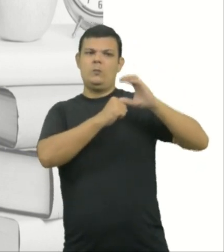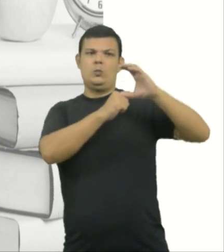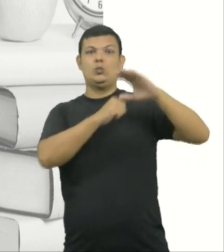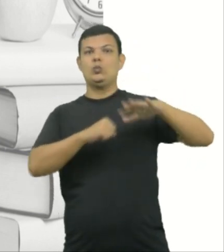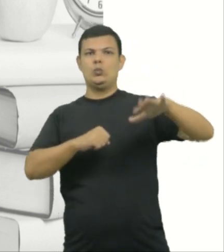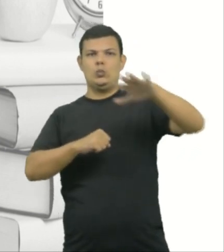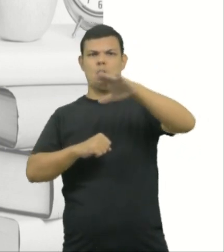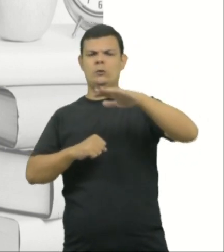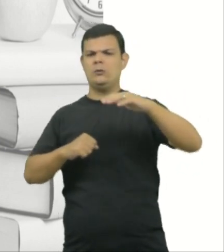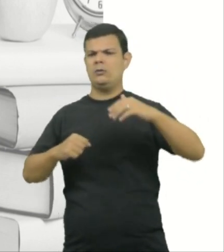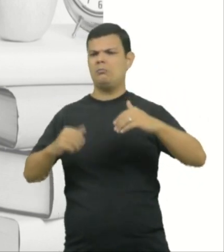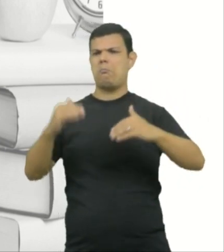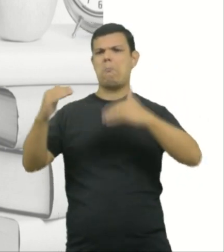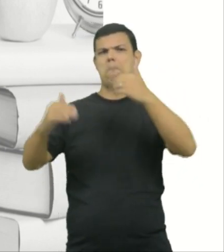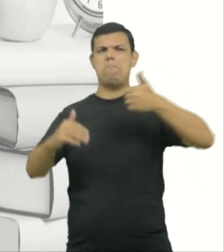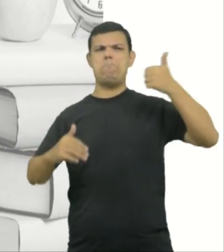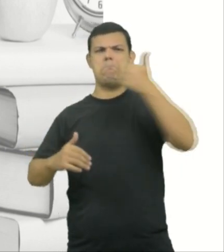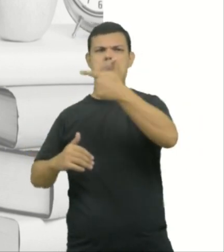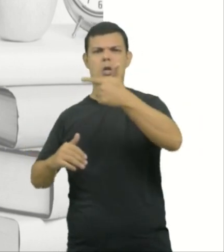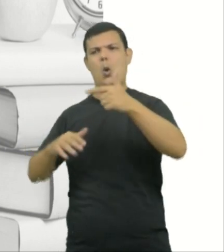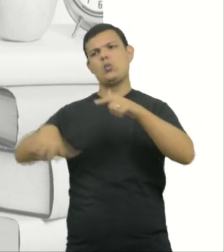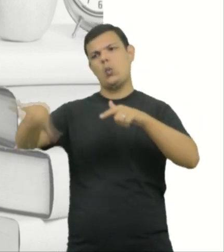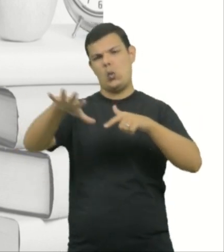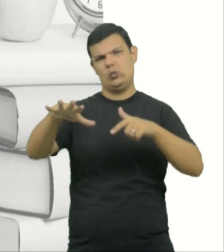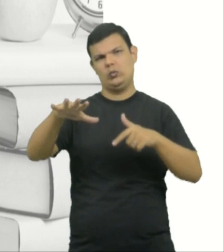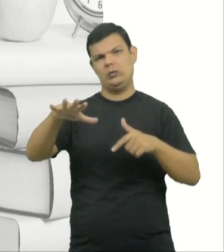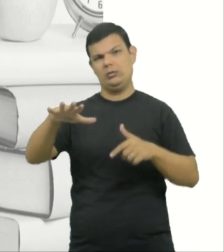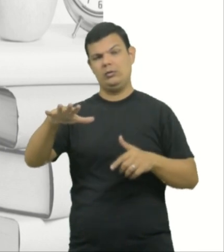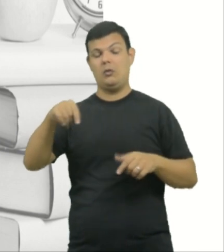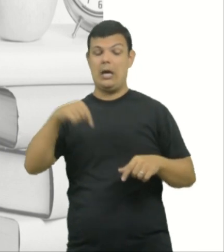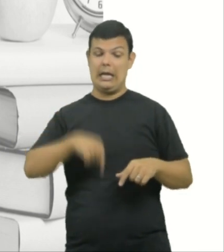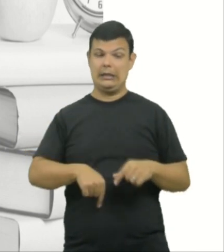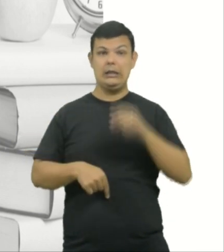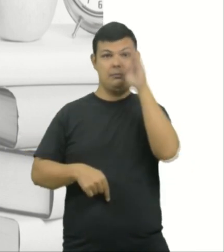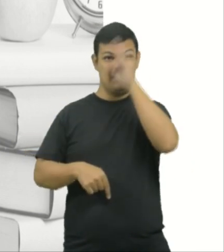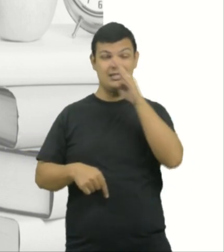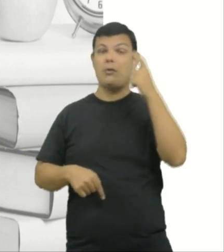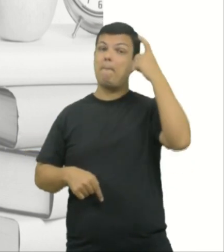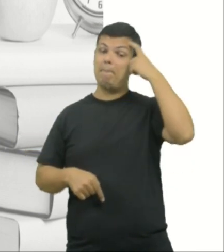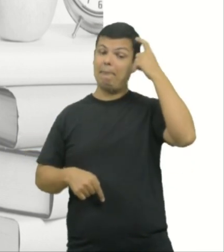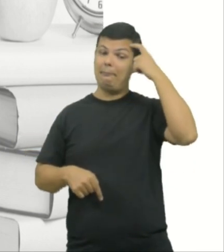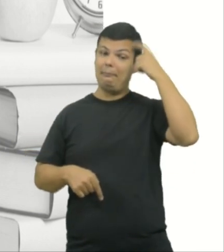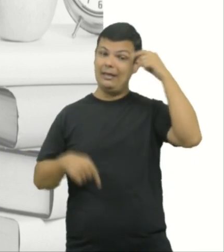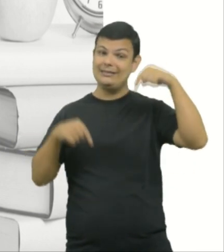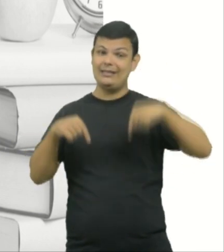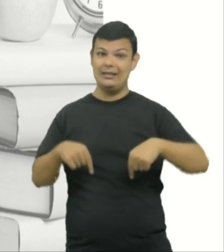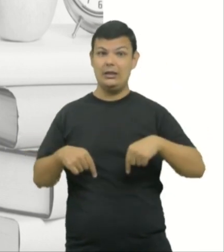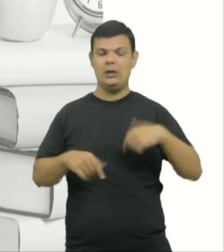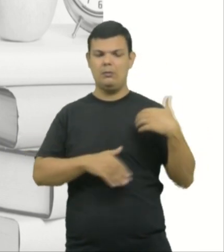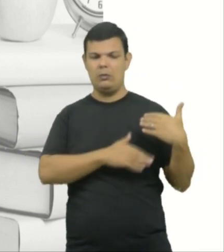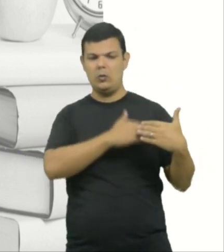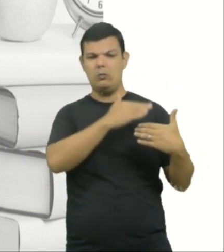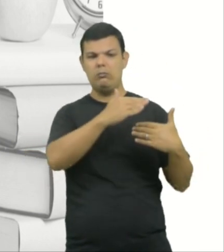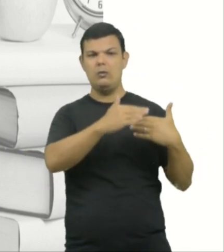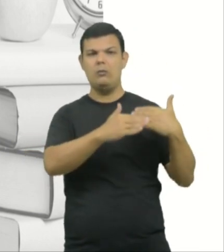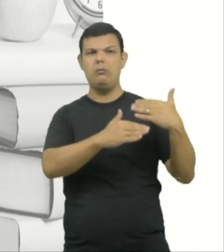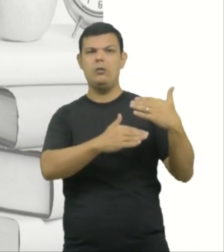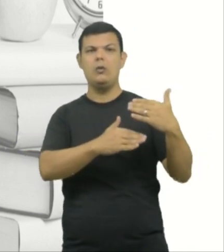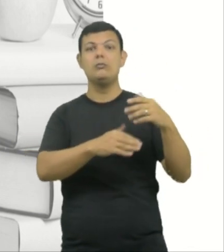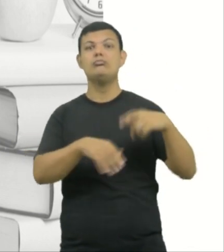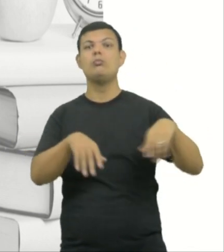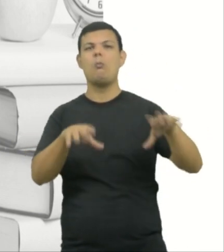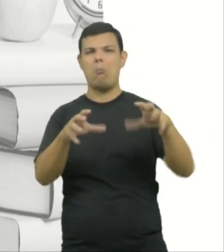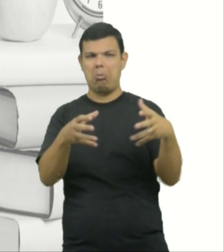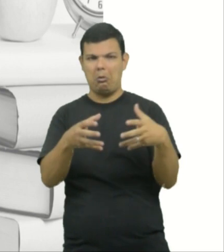tornar mais evoluídos que outros. Então, no Brasil, essa ideia da evolução natural, de que um povo seria, entre